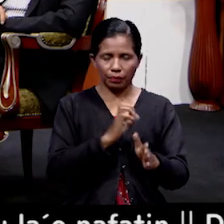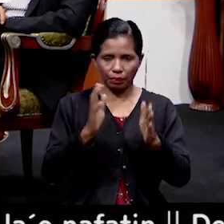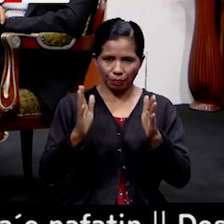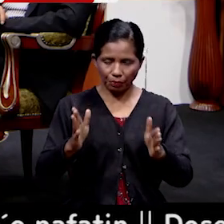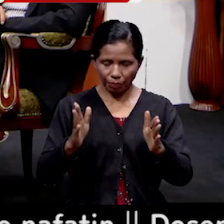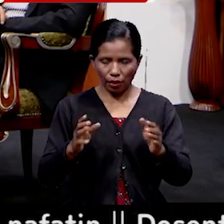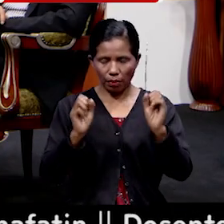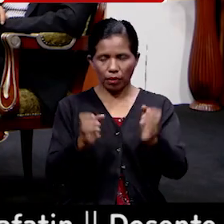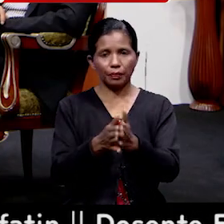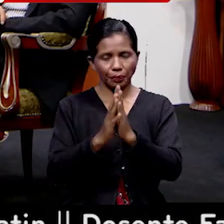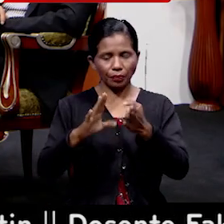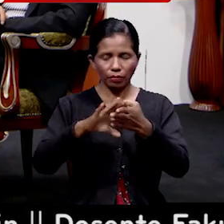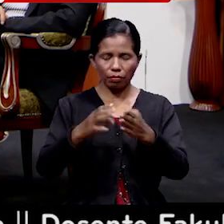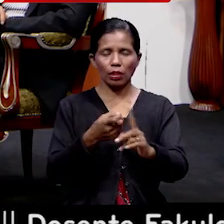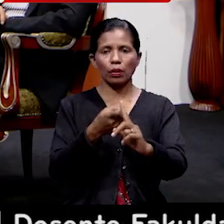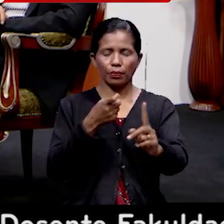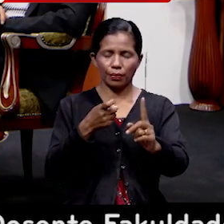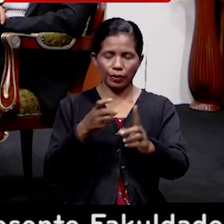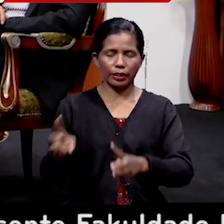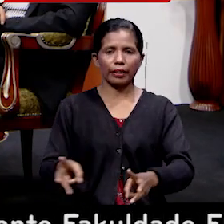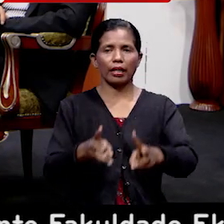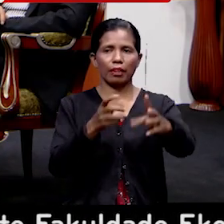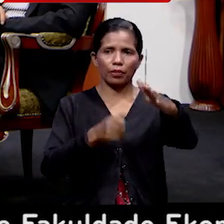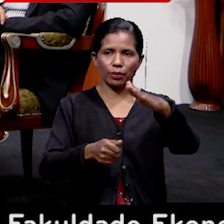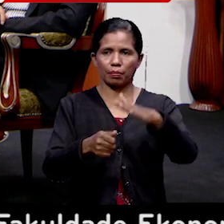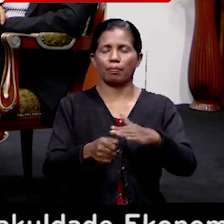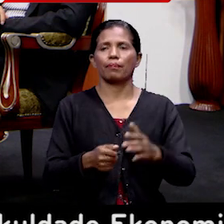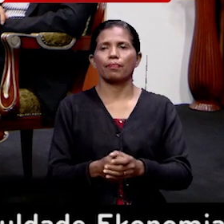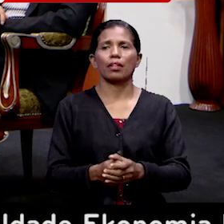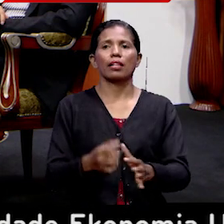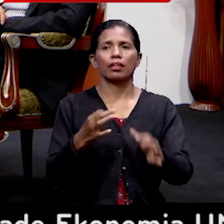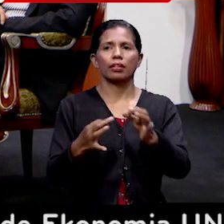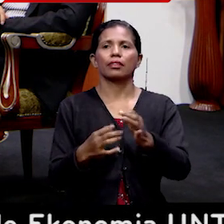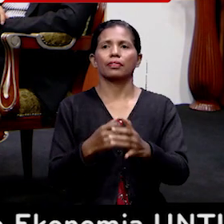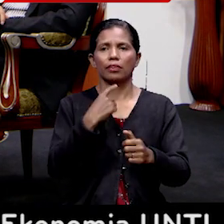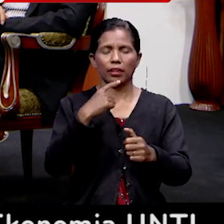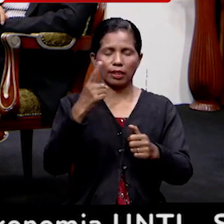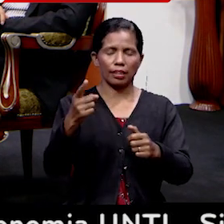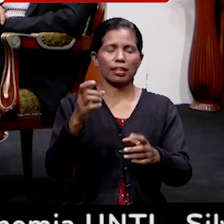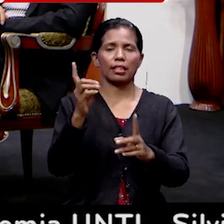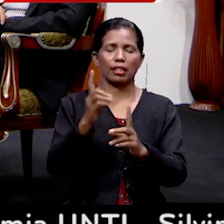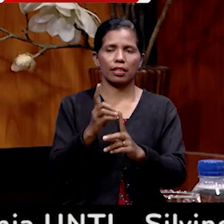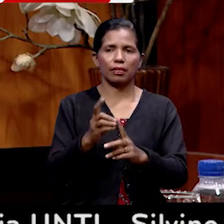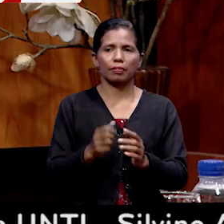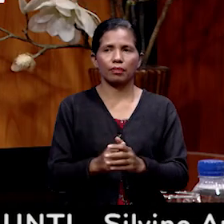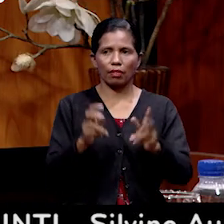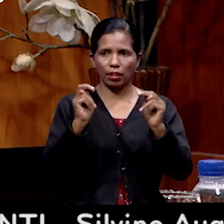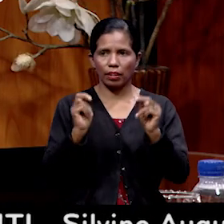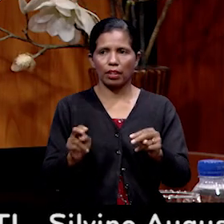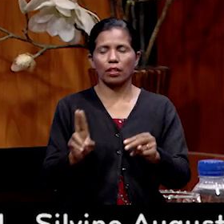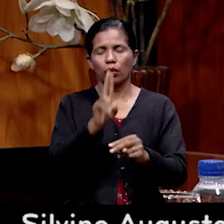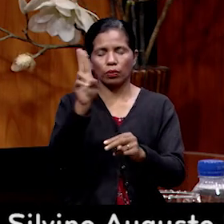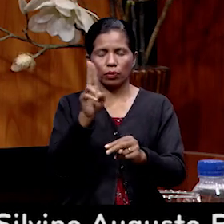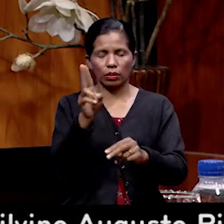siranebele, liu, dalam legal, mas, balung, kong, tetebe, dokumento, semaka, narang kitas, nemate, nene, tetebe, uja, dalam,